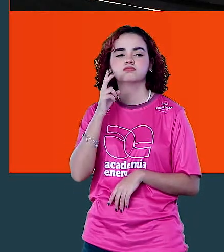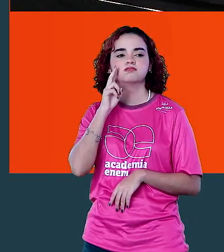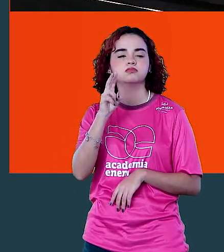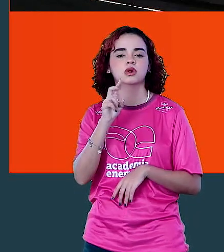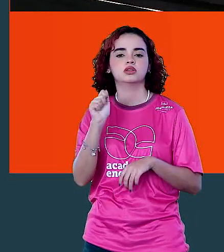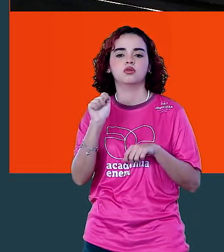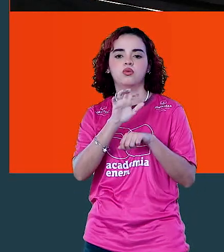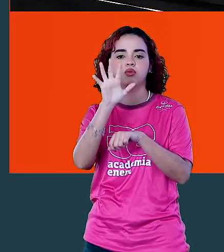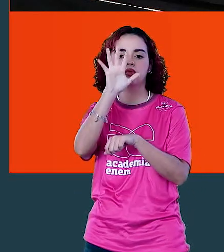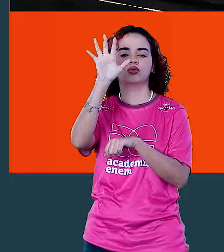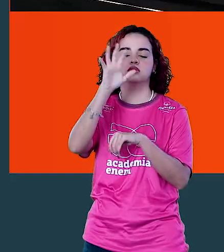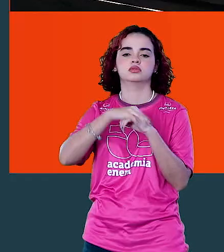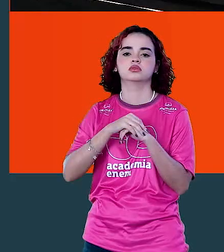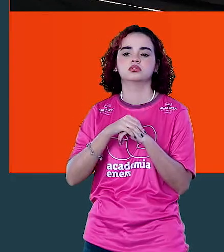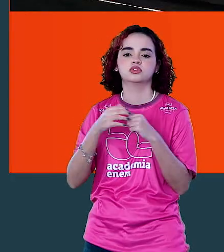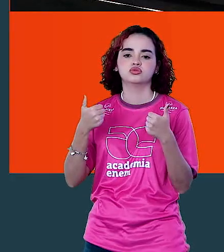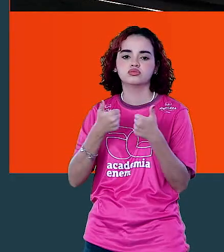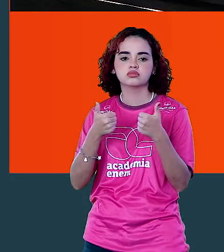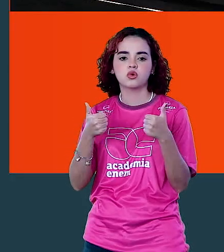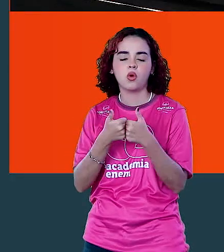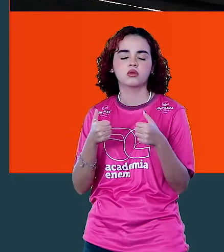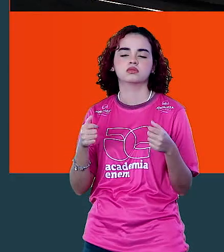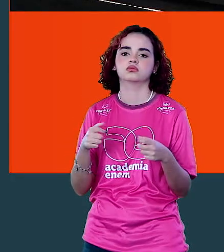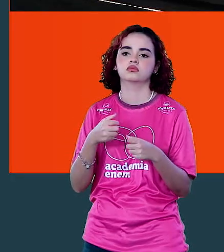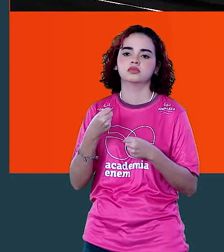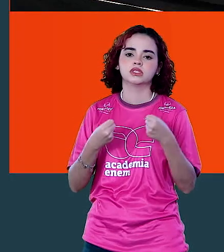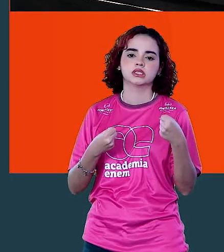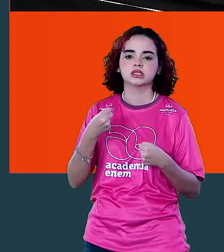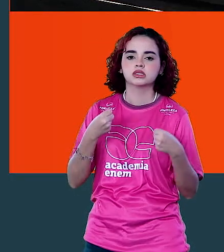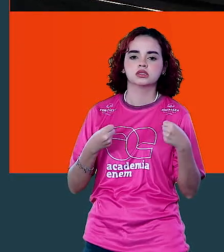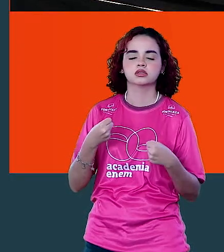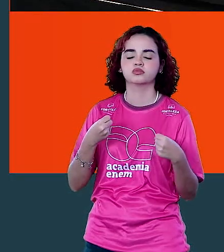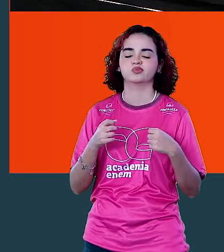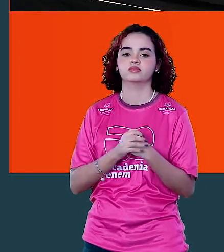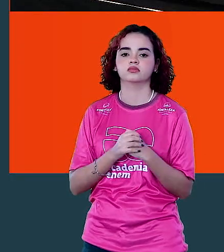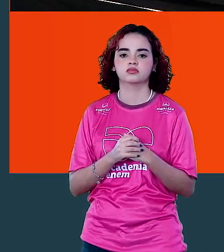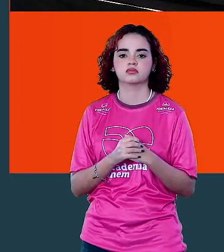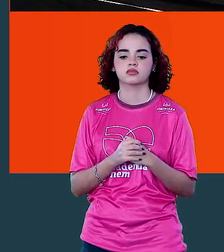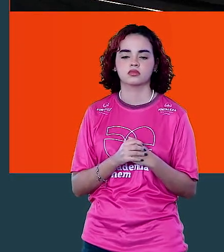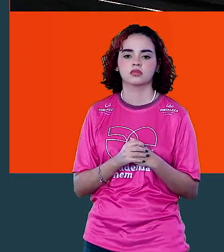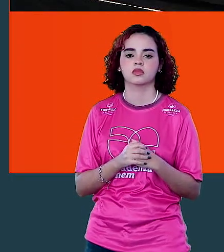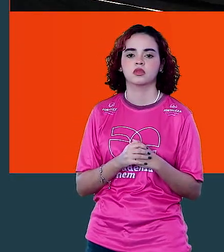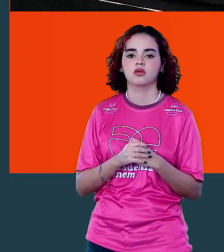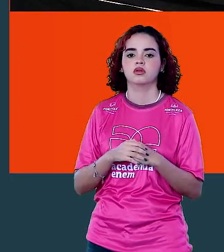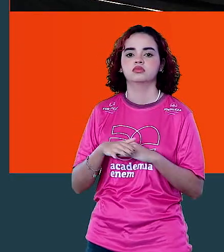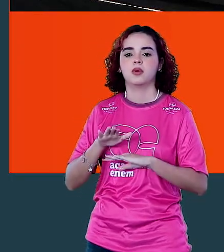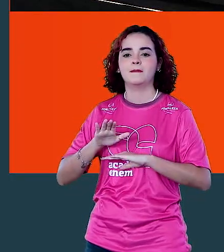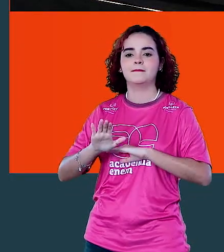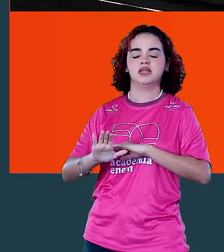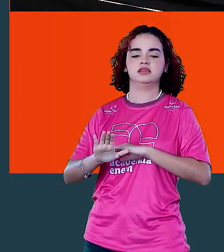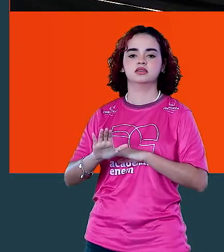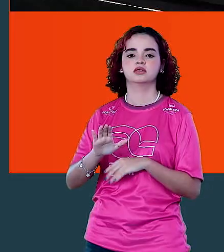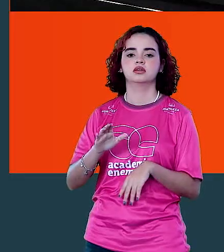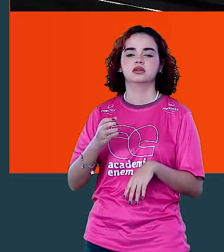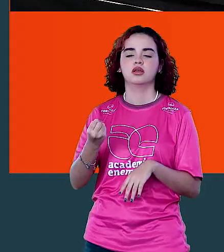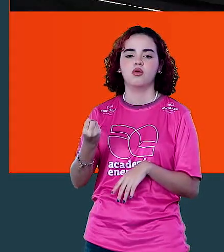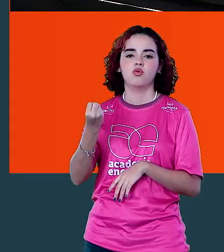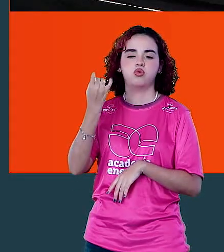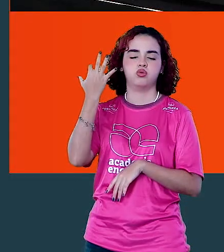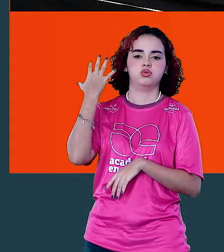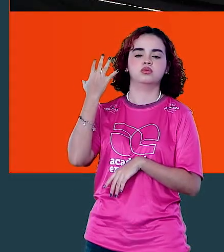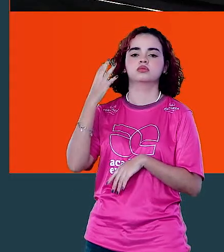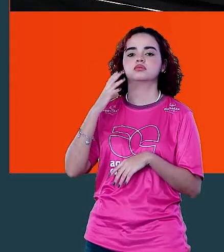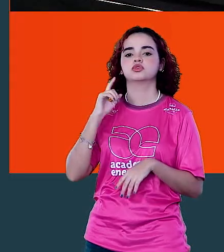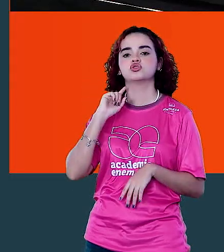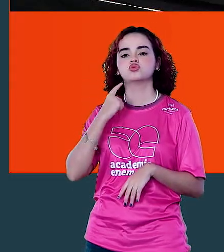no transporte aí, um caminhão, algo que utiliza um combustível muito pesado, na hora que pisa lá no acelerador, sai aquela fumaça, né? Eu consigo